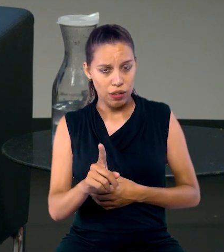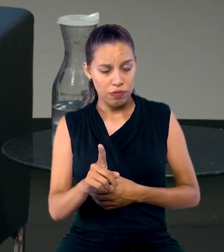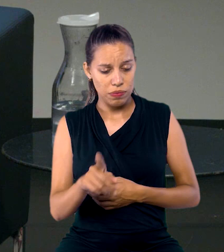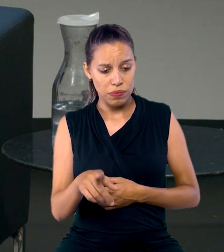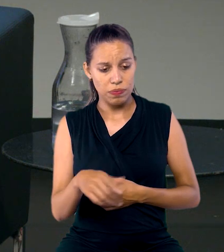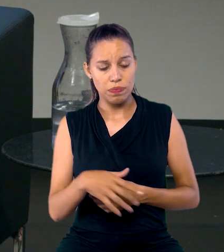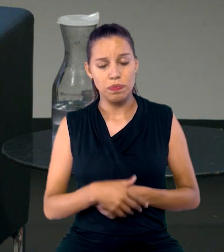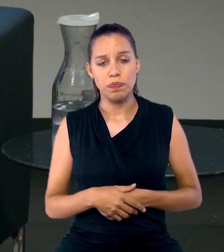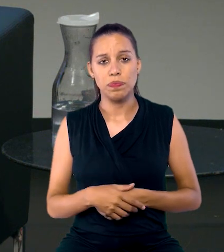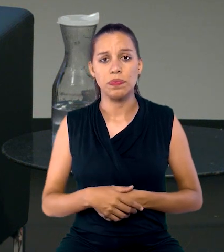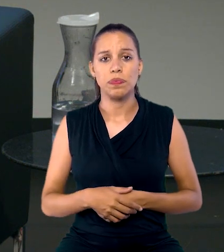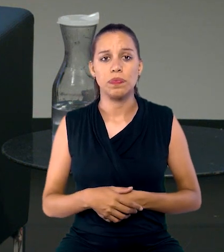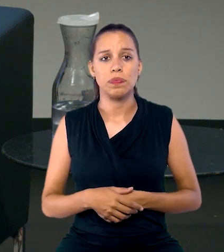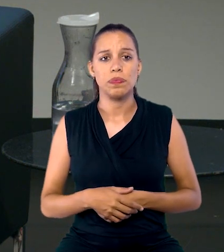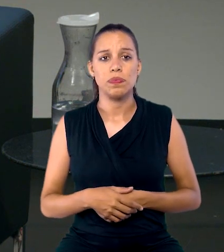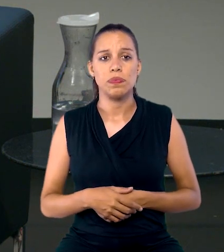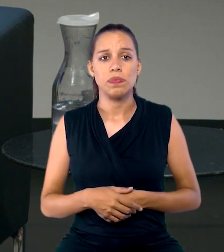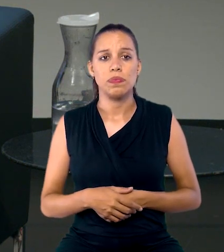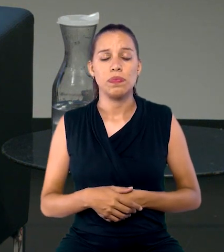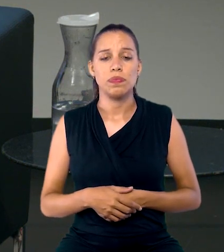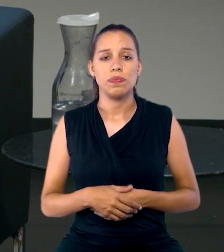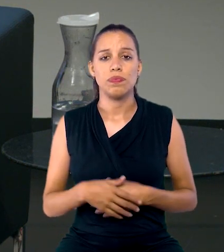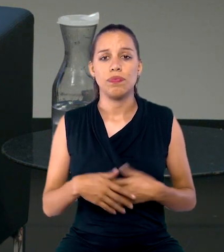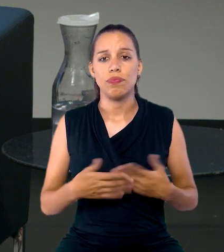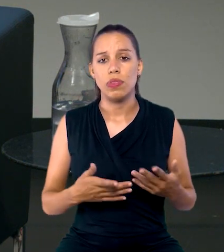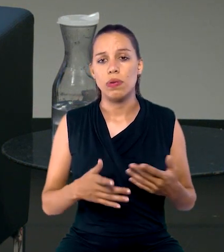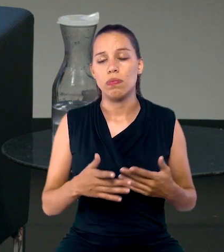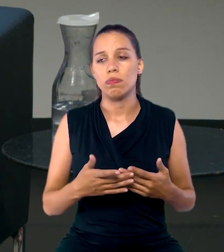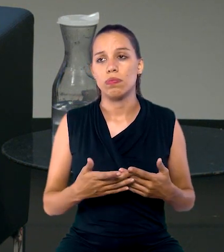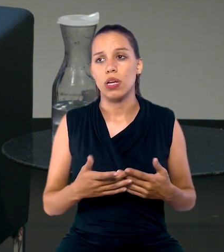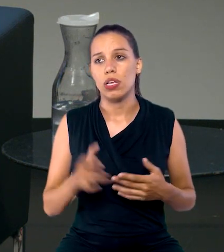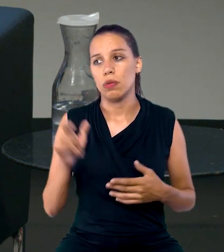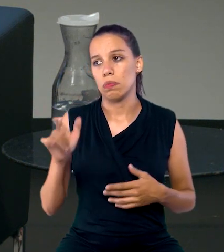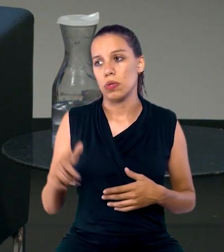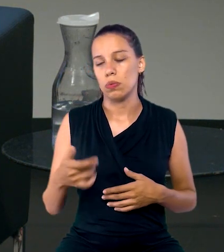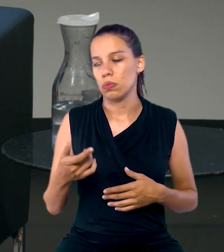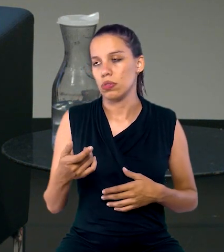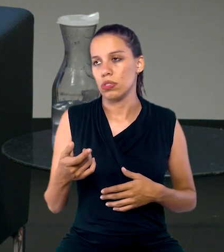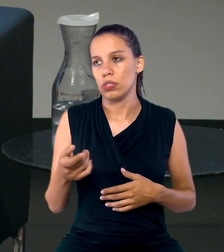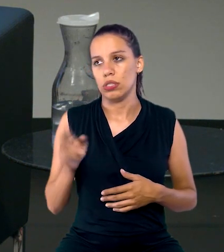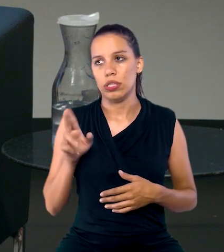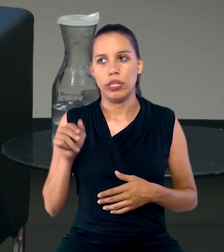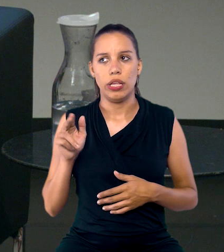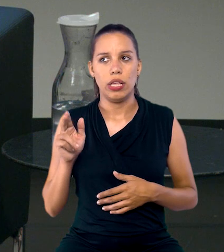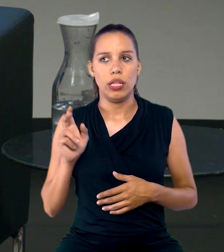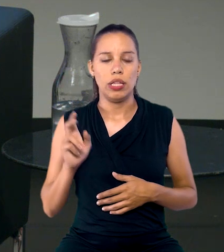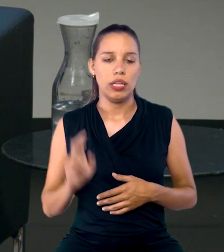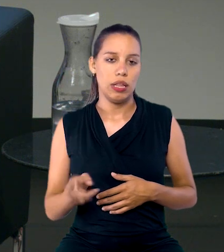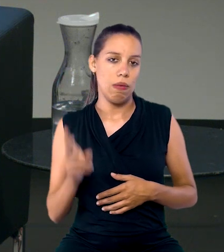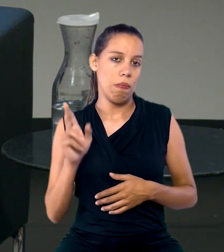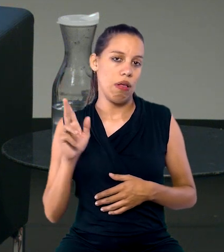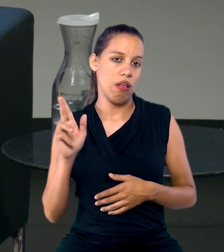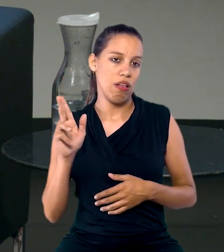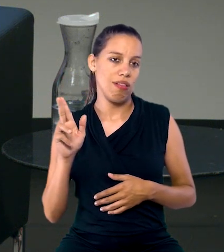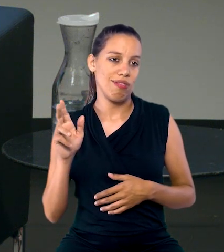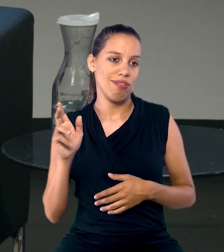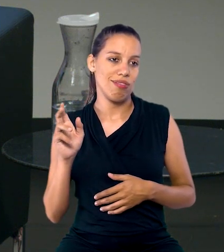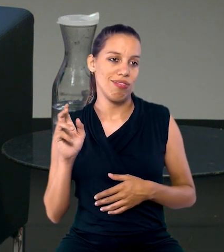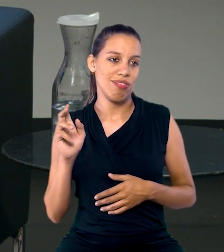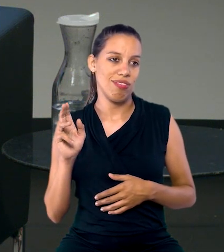que se popularizou com Trump, com Bolsonaro. Esses negacionistas, como Trump, como Bolsonaro, como toda